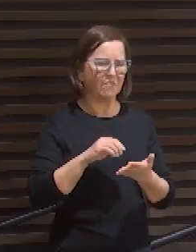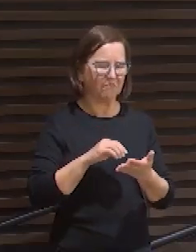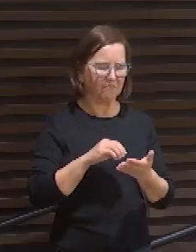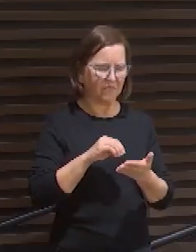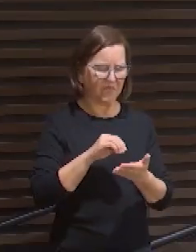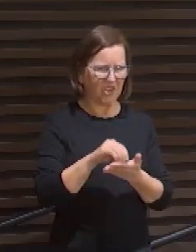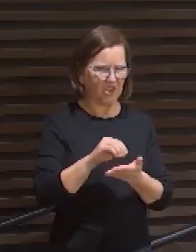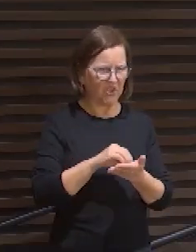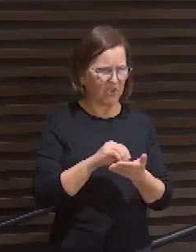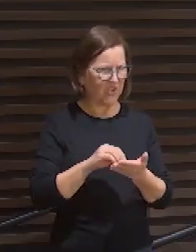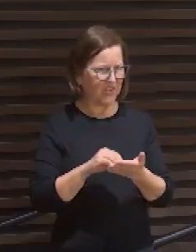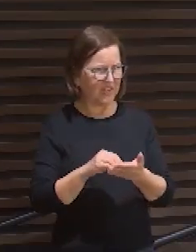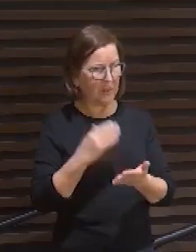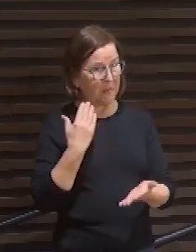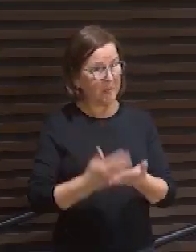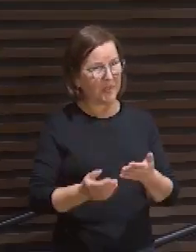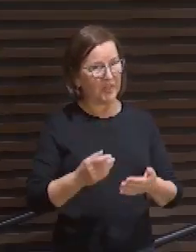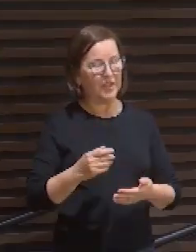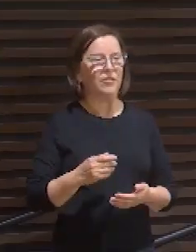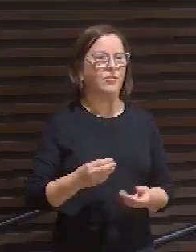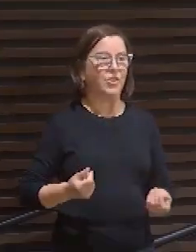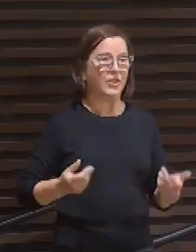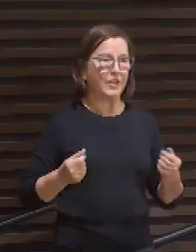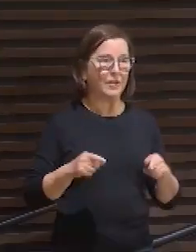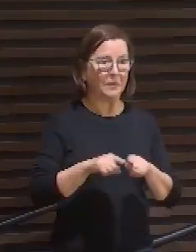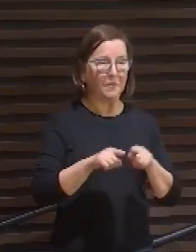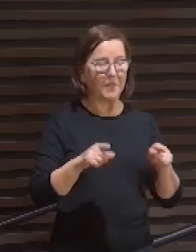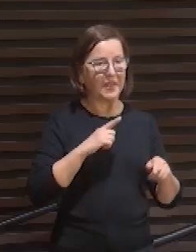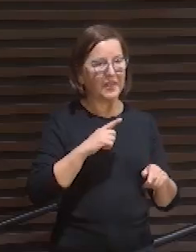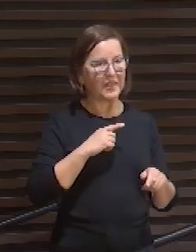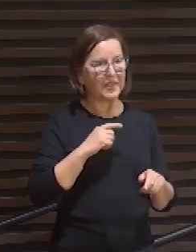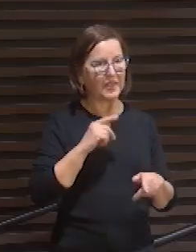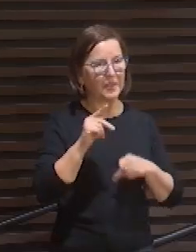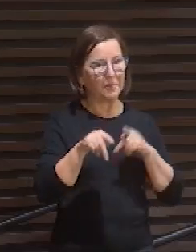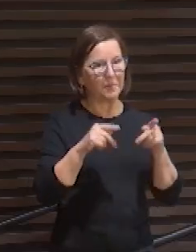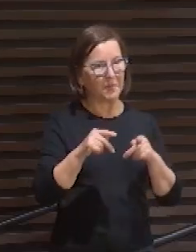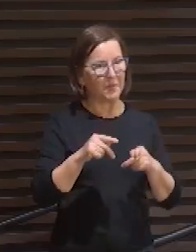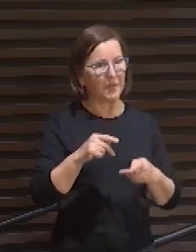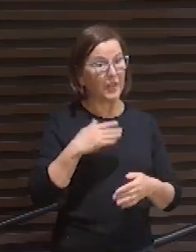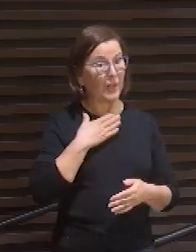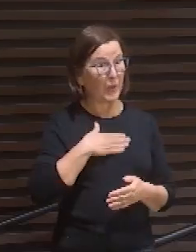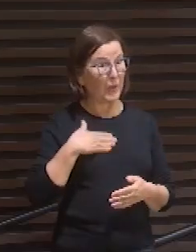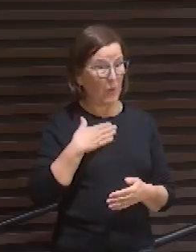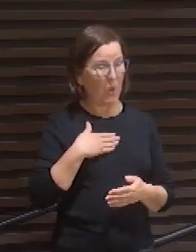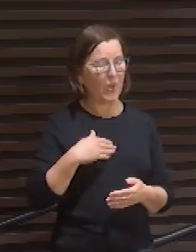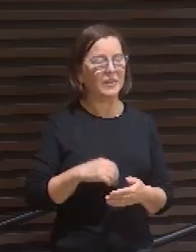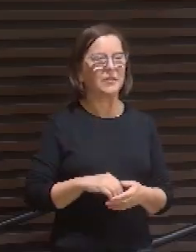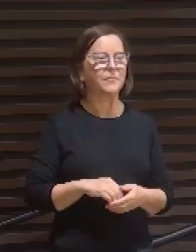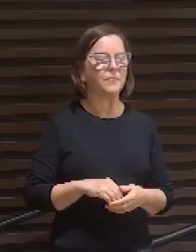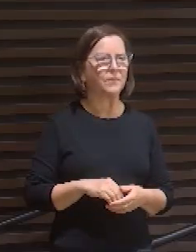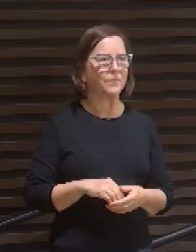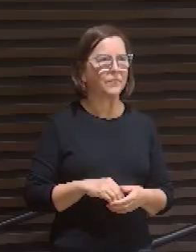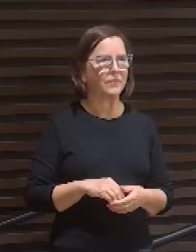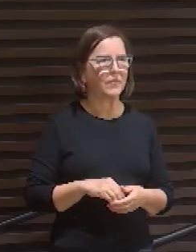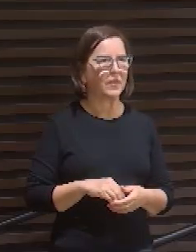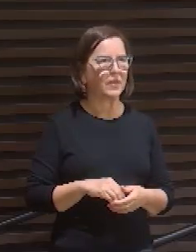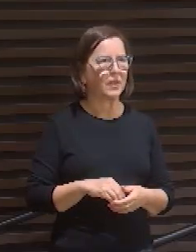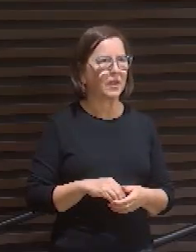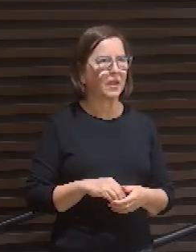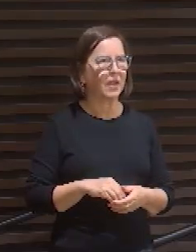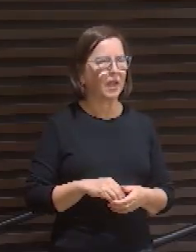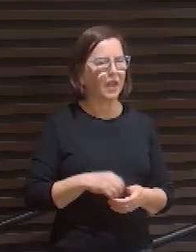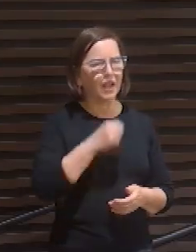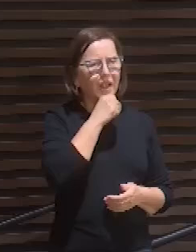mas tem muita gente que gosta de jogo. E esse advogado disse para o senhor, ele assim meio